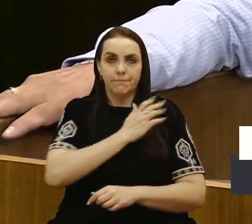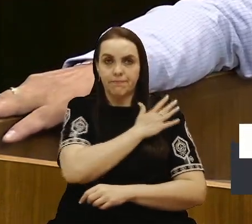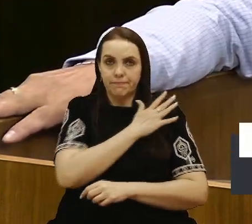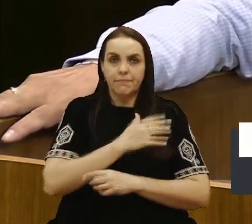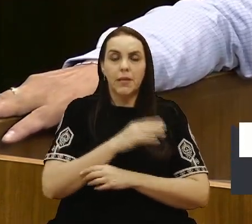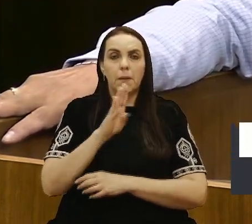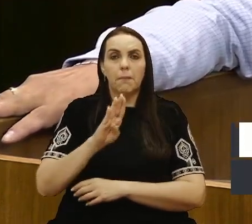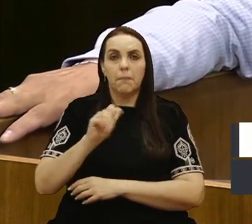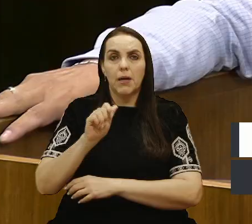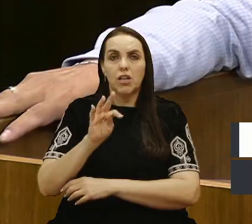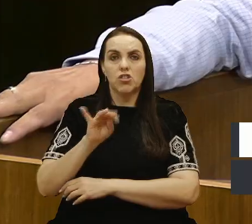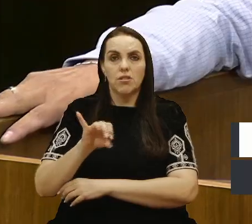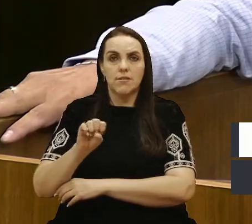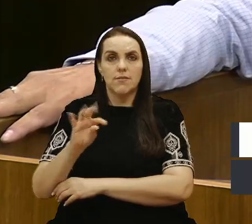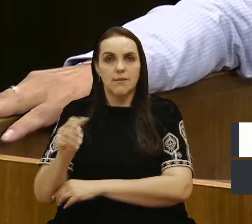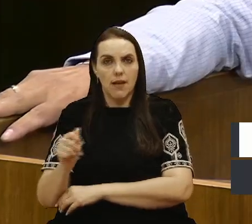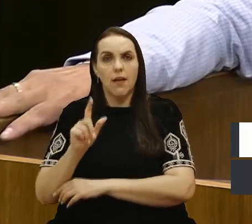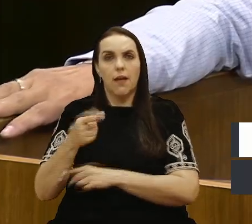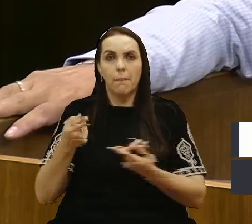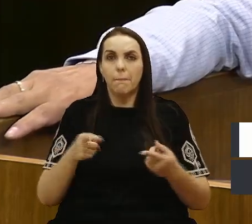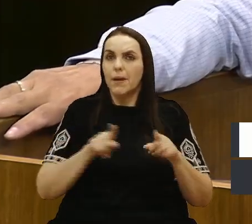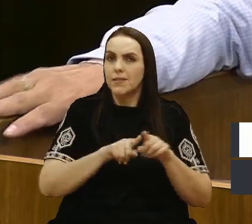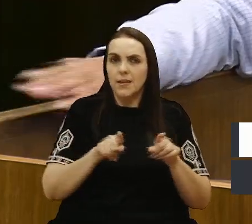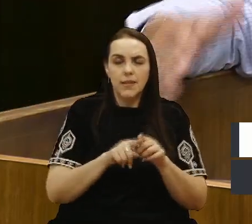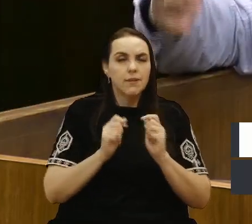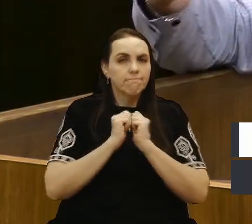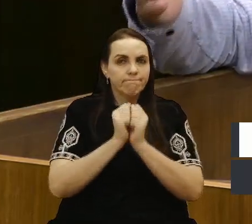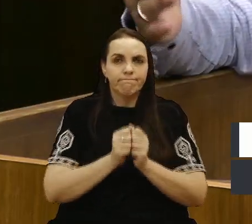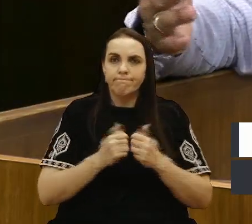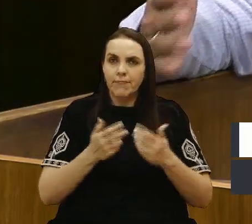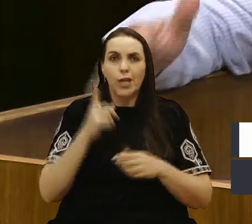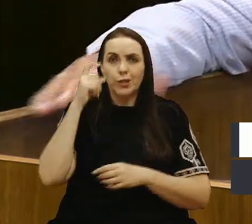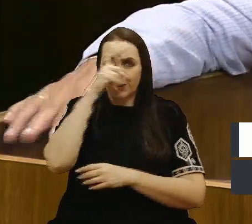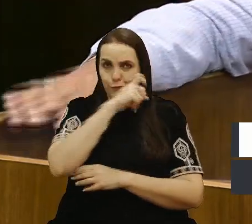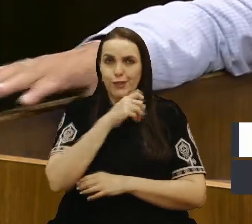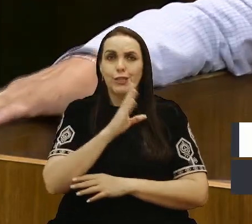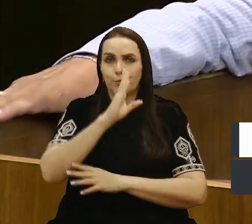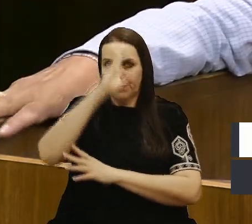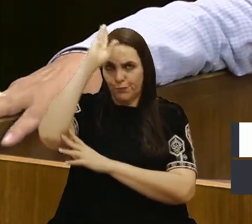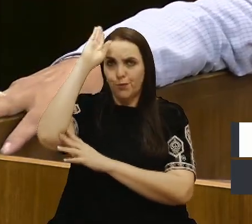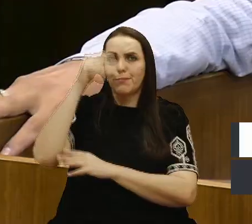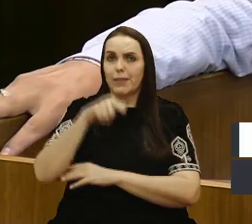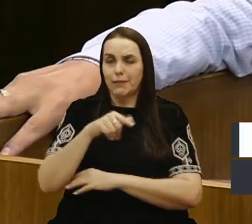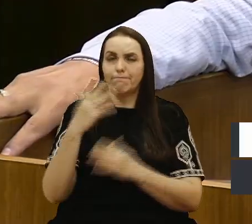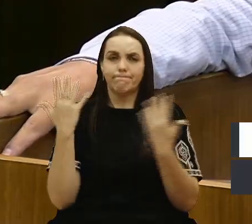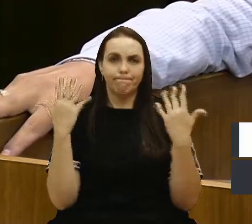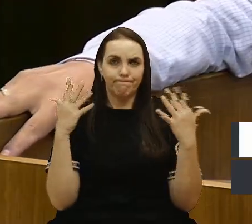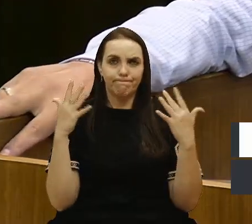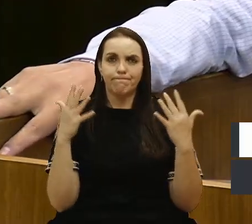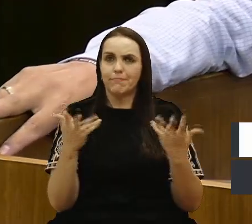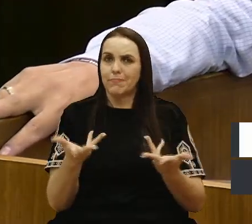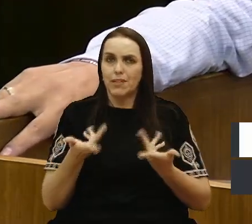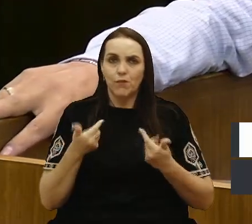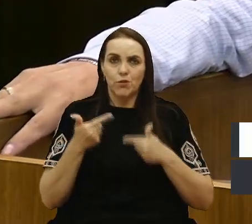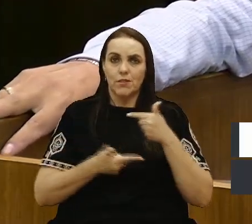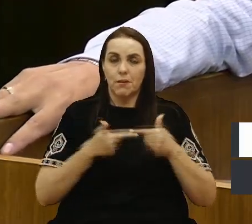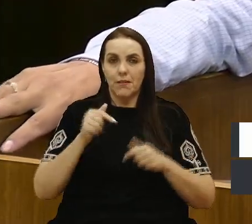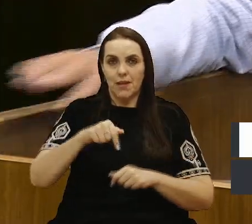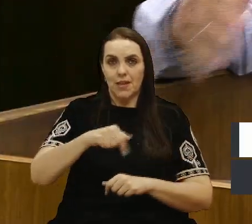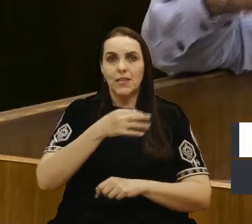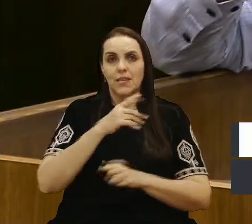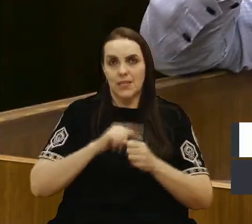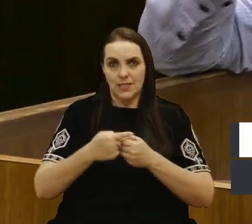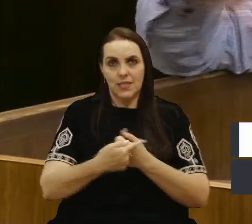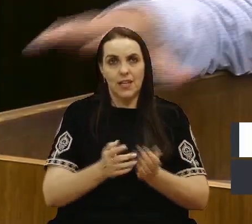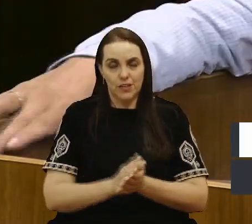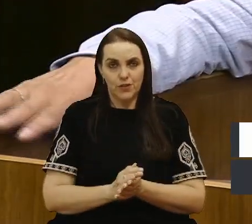parceiro nessa caminhada aí, a gente sabe o quanto é difícil para eles, parabenizar pelo excelente trabalho dos bombeiros na nossa cidade. E